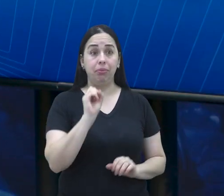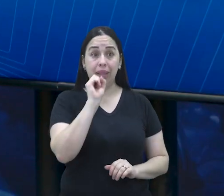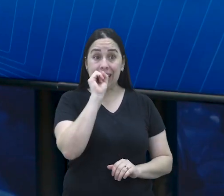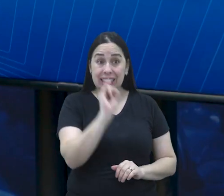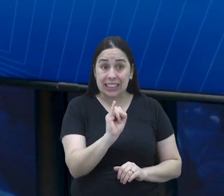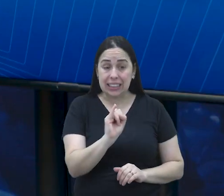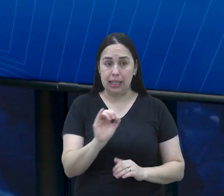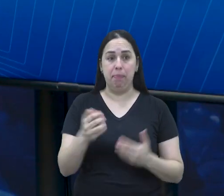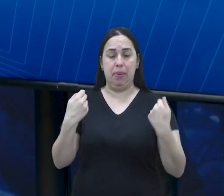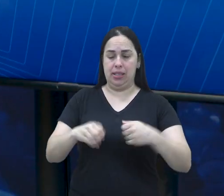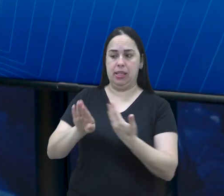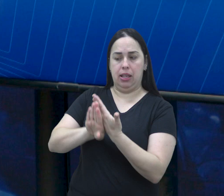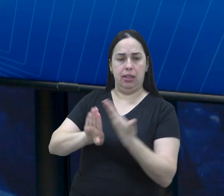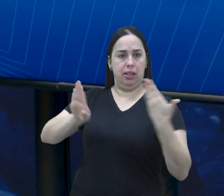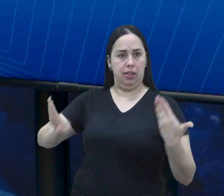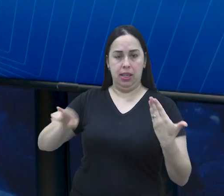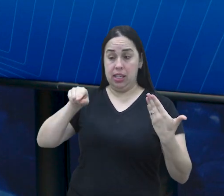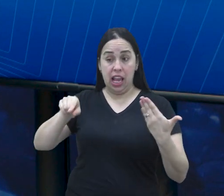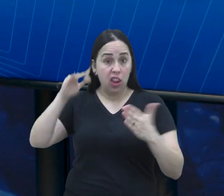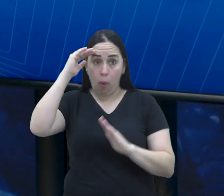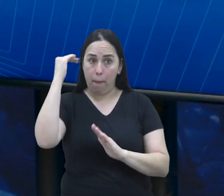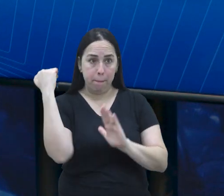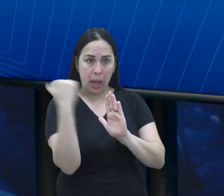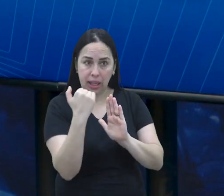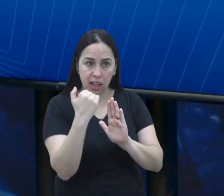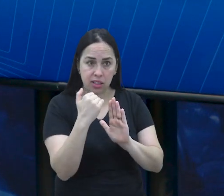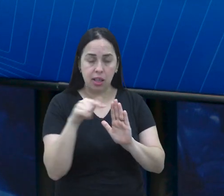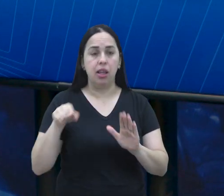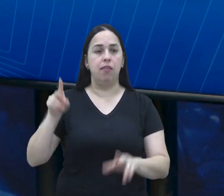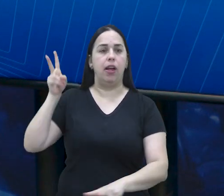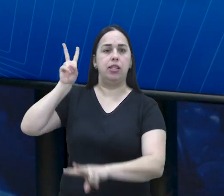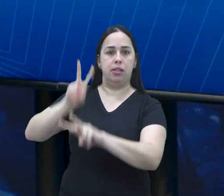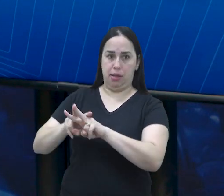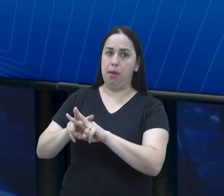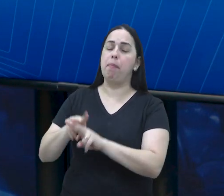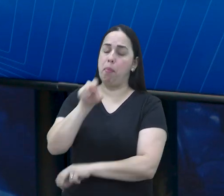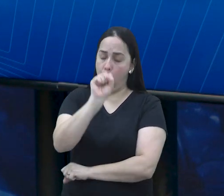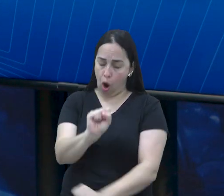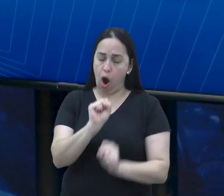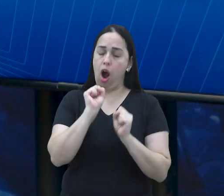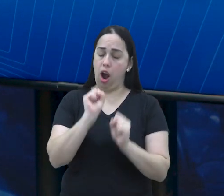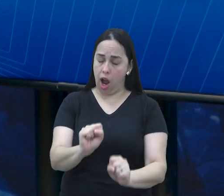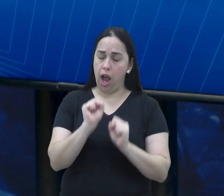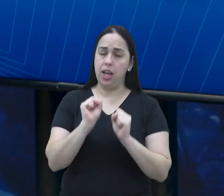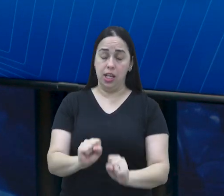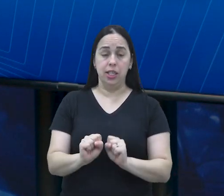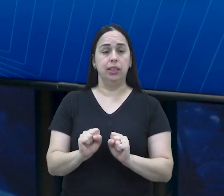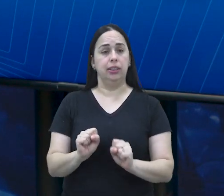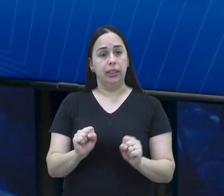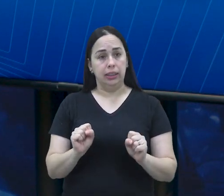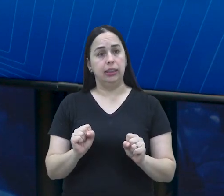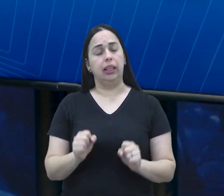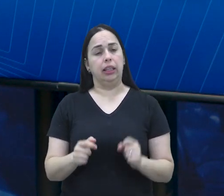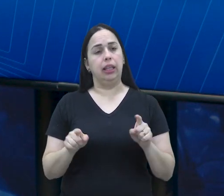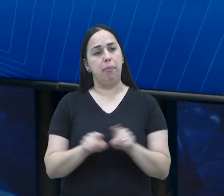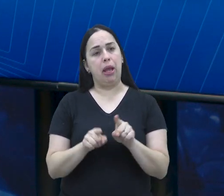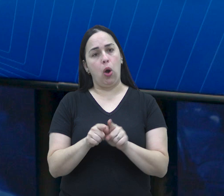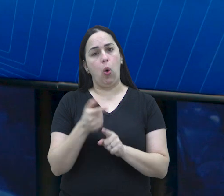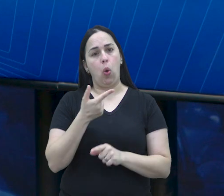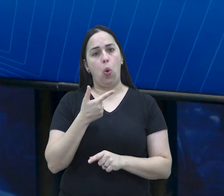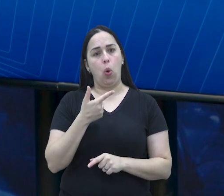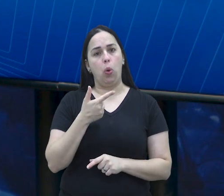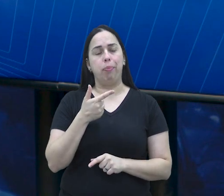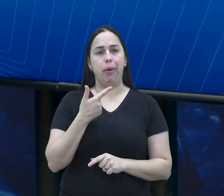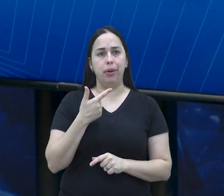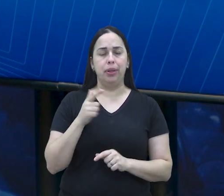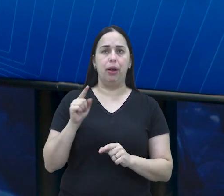tem medida de afastamento, por exemplo, ele não cumprir, ele pode ser preso provisoriamente. Tá? E em outras